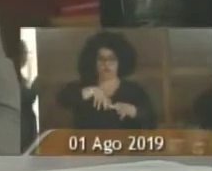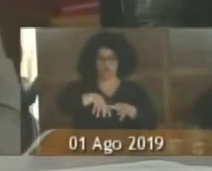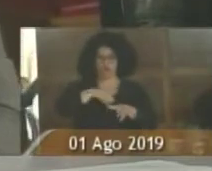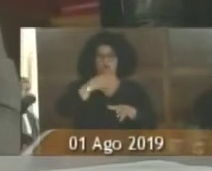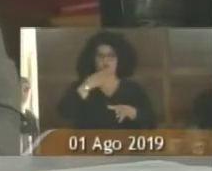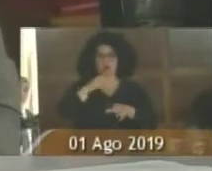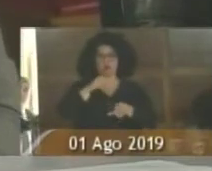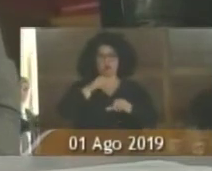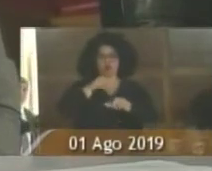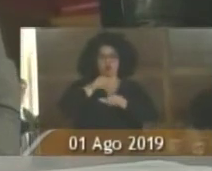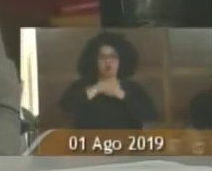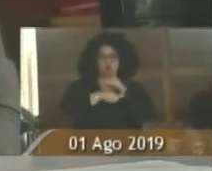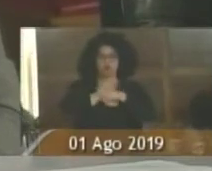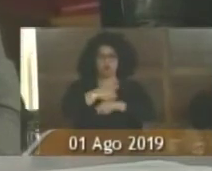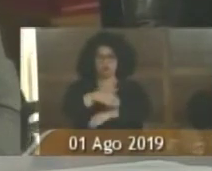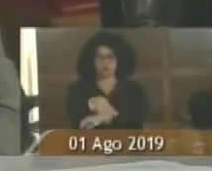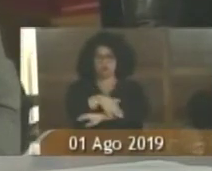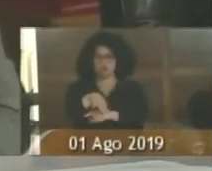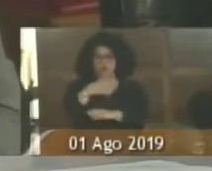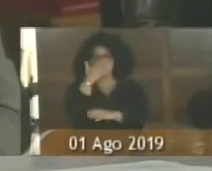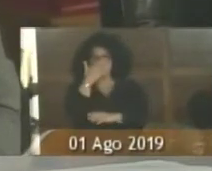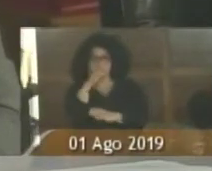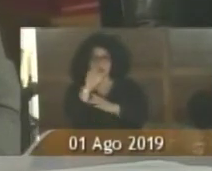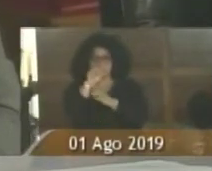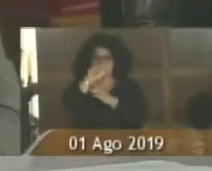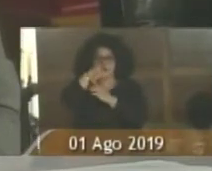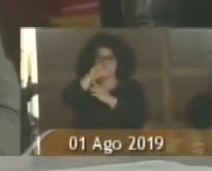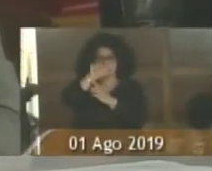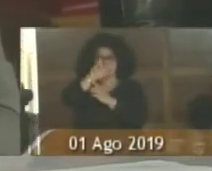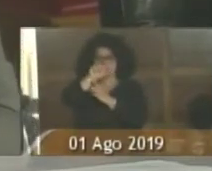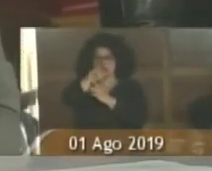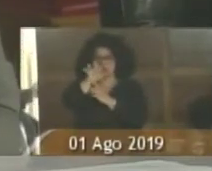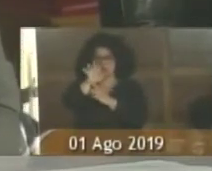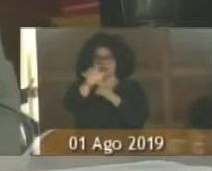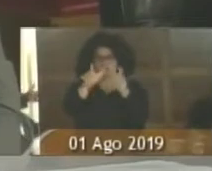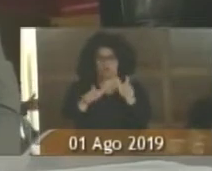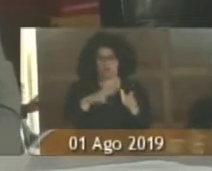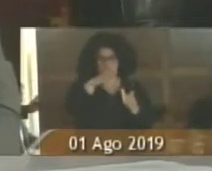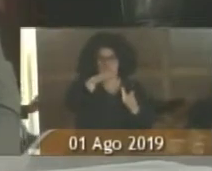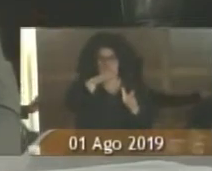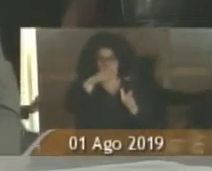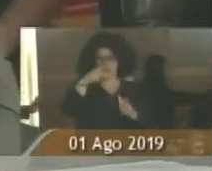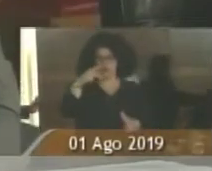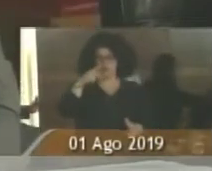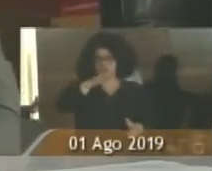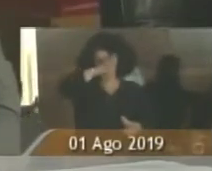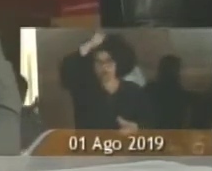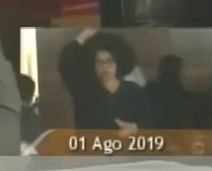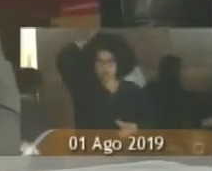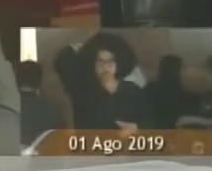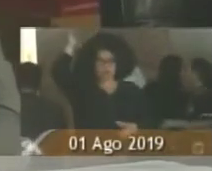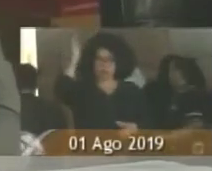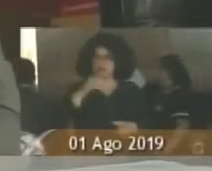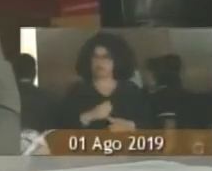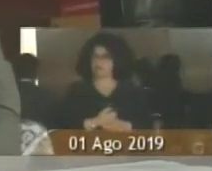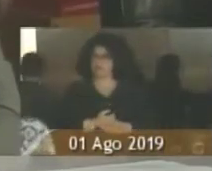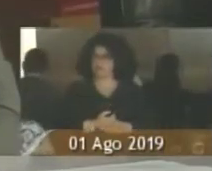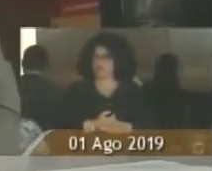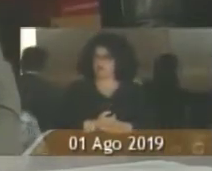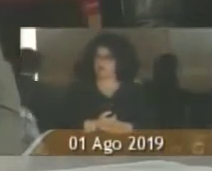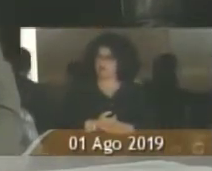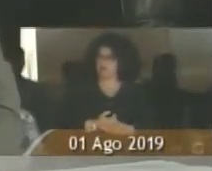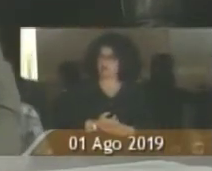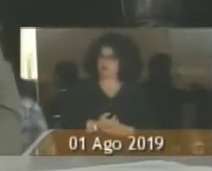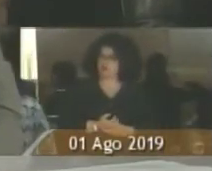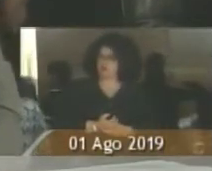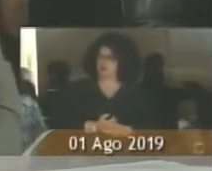como referência a rua Almirante Machado Portela, bairro Balneário. Indicação 2342, indicando ao prefeito a revitalização da